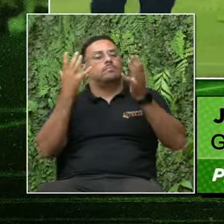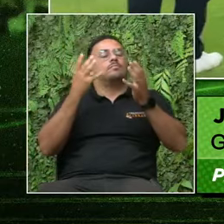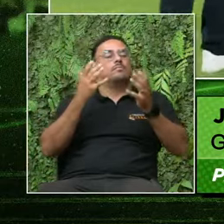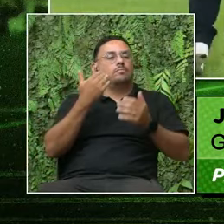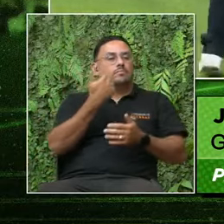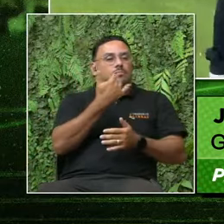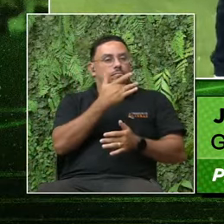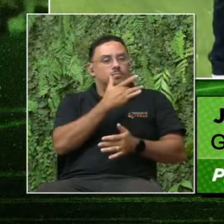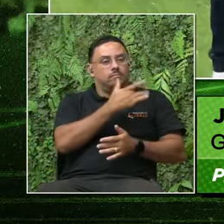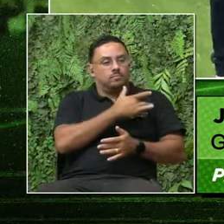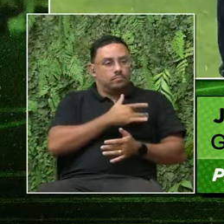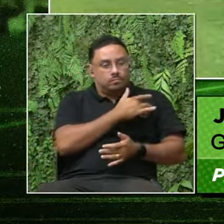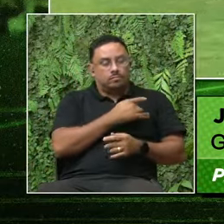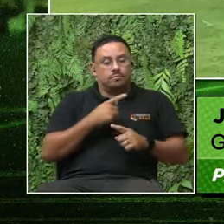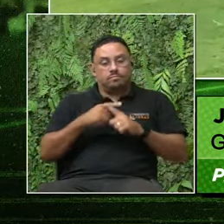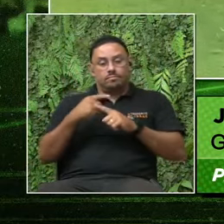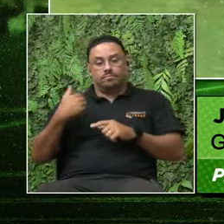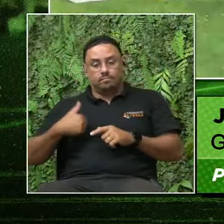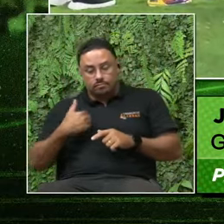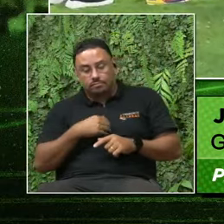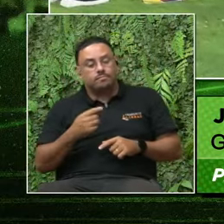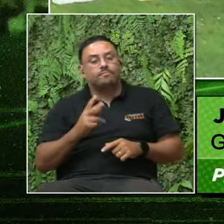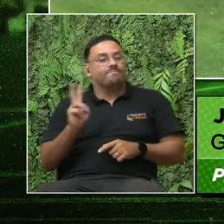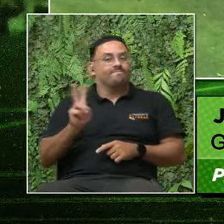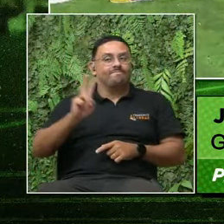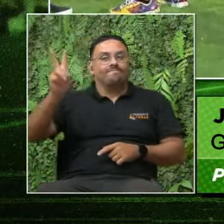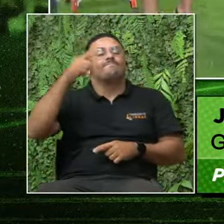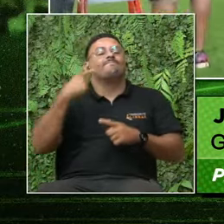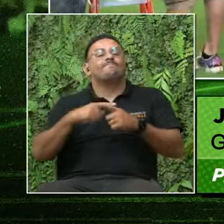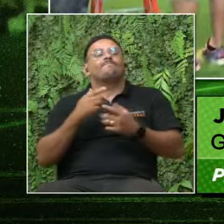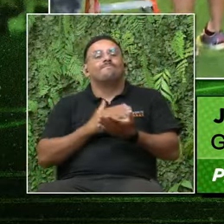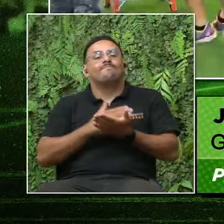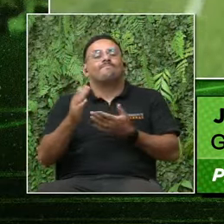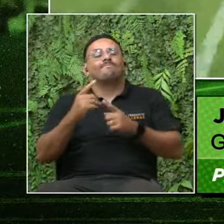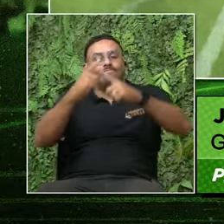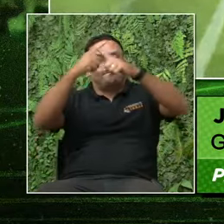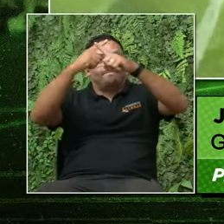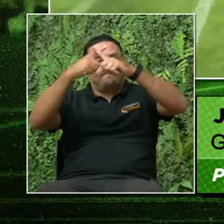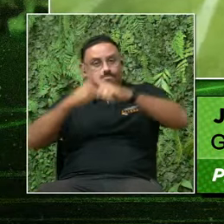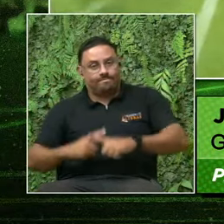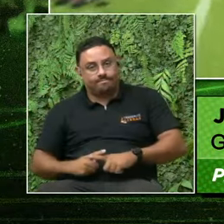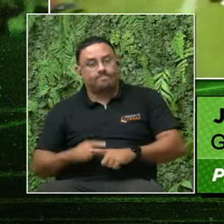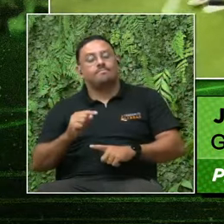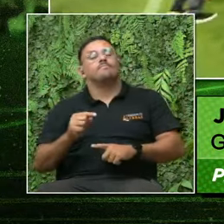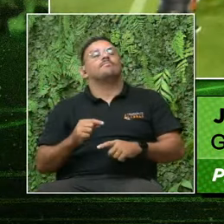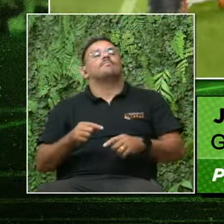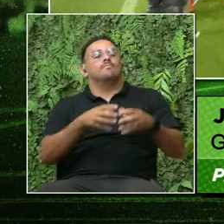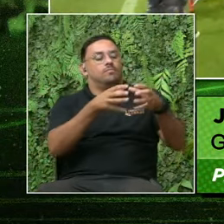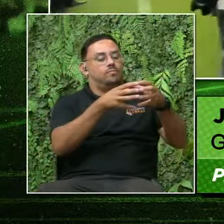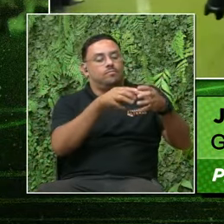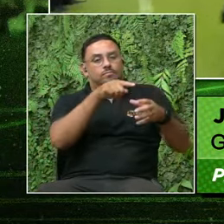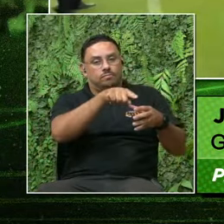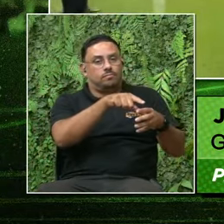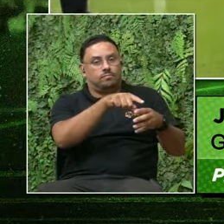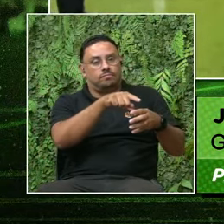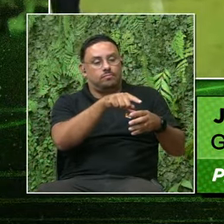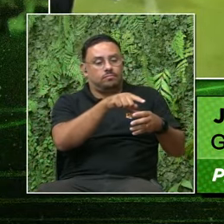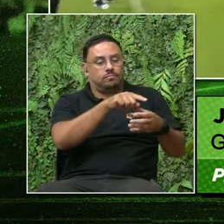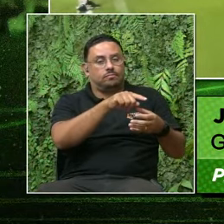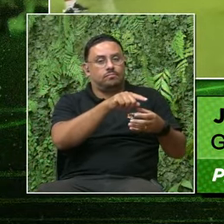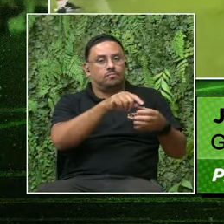clássico então é valorizar porque começou o campeonato e com uma comissão que que acabou